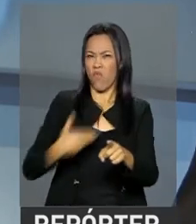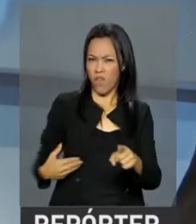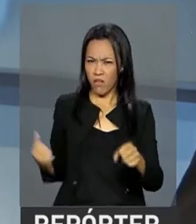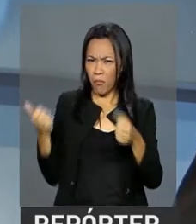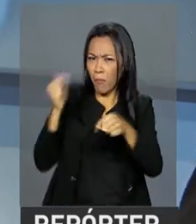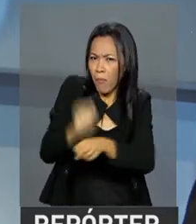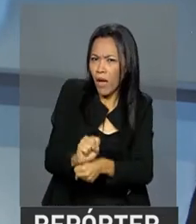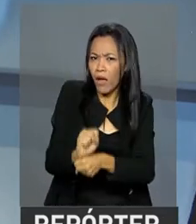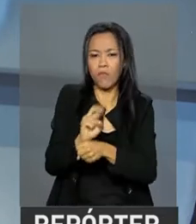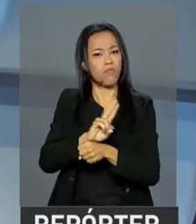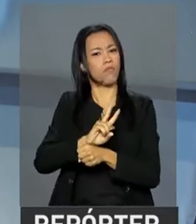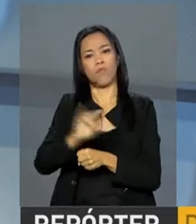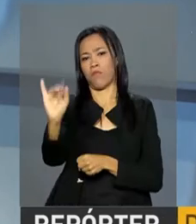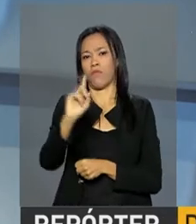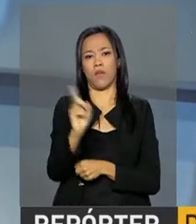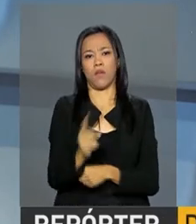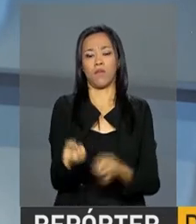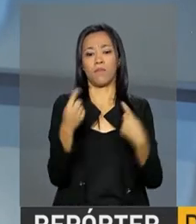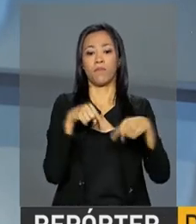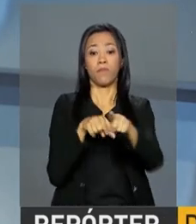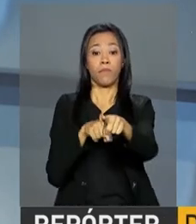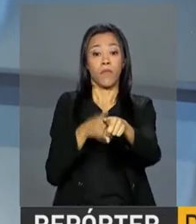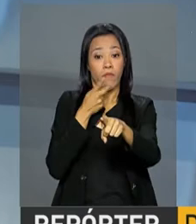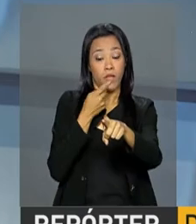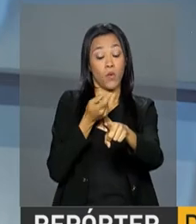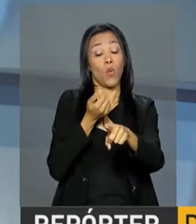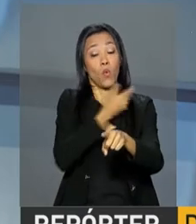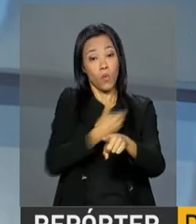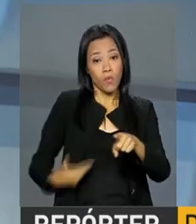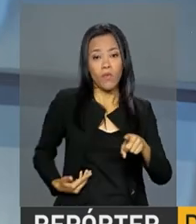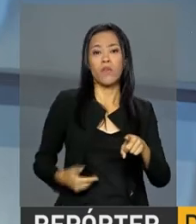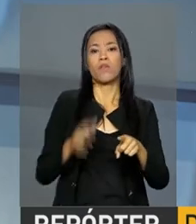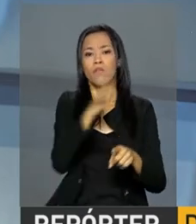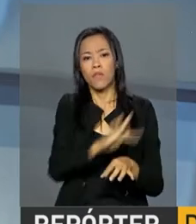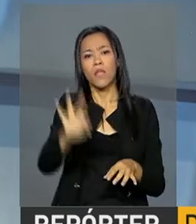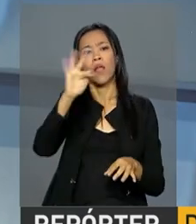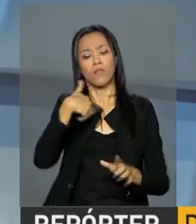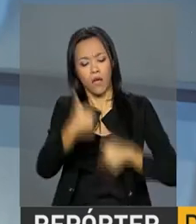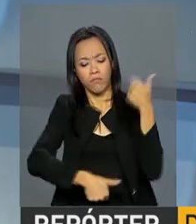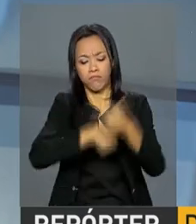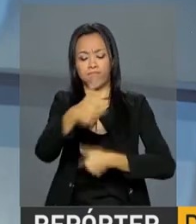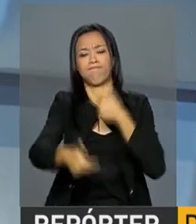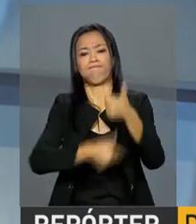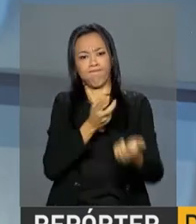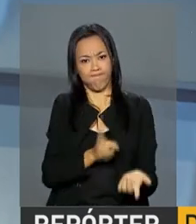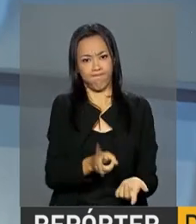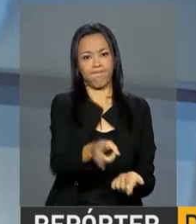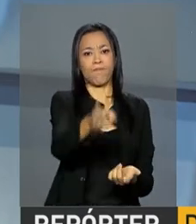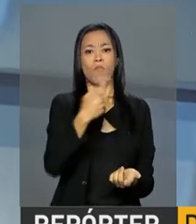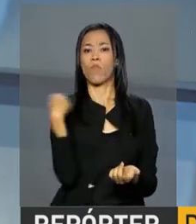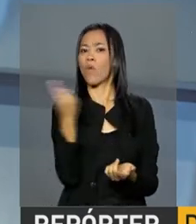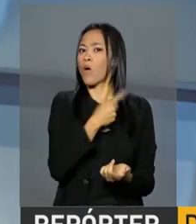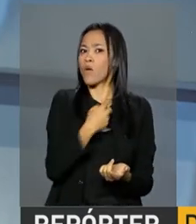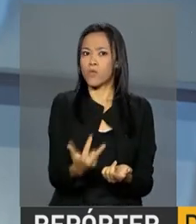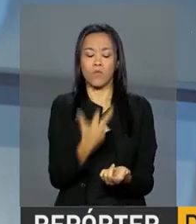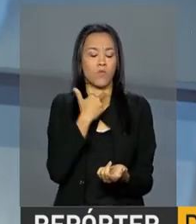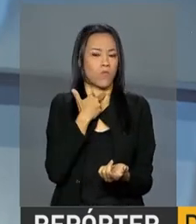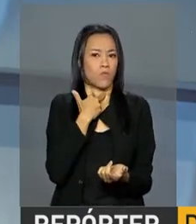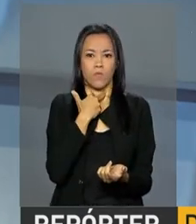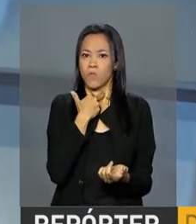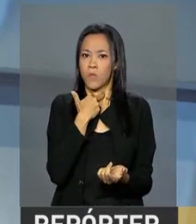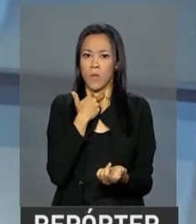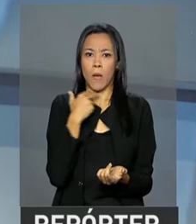parar. O governo federal está trabalhando continuamente. Nós não permitiremos nenhum tipo